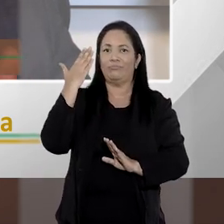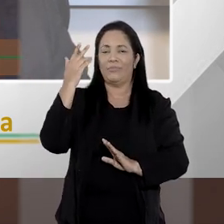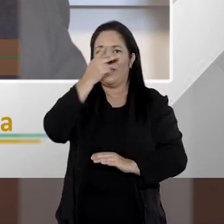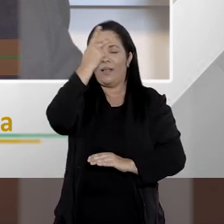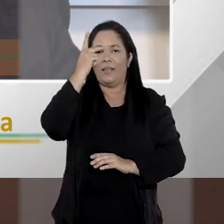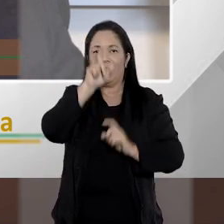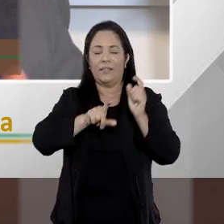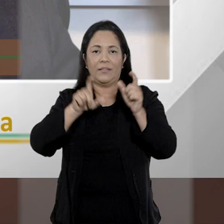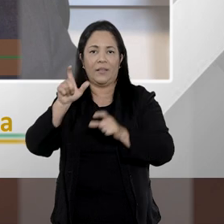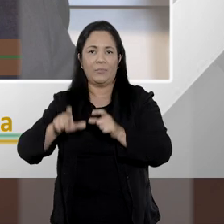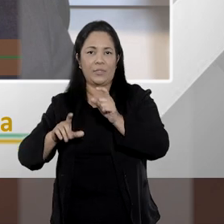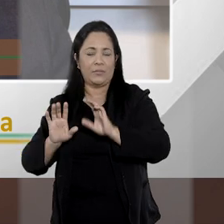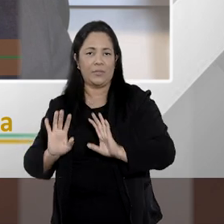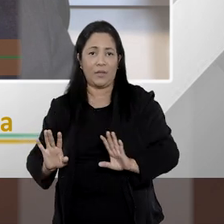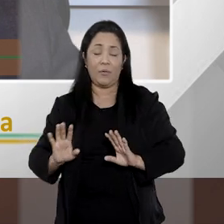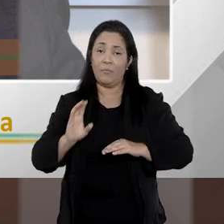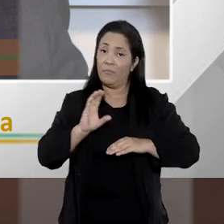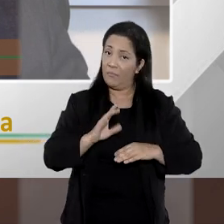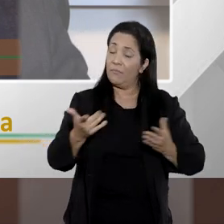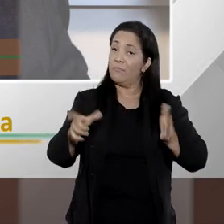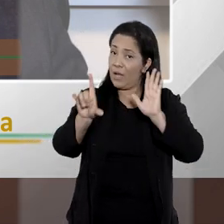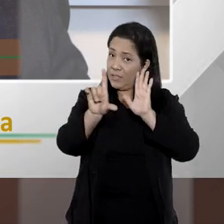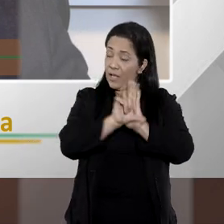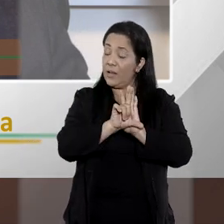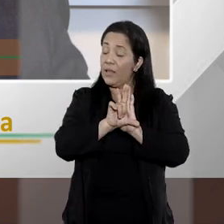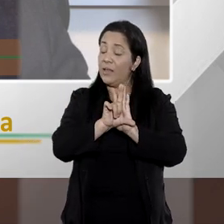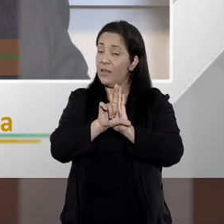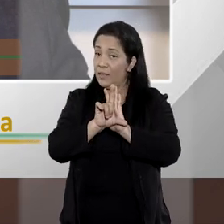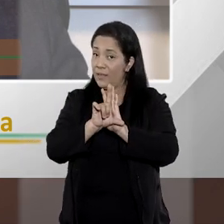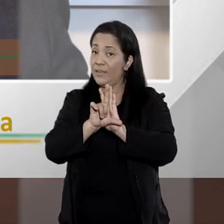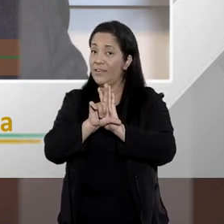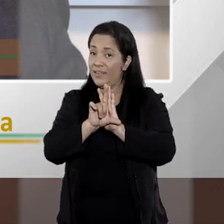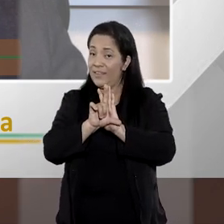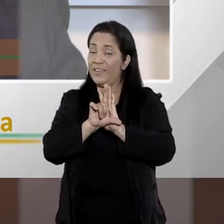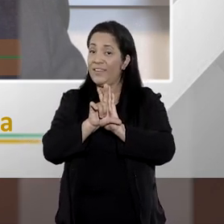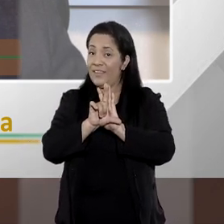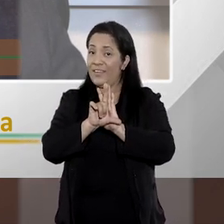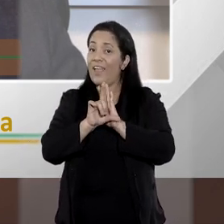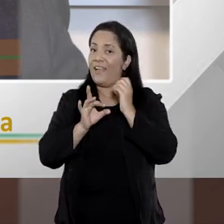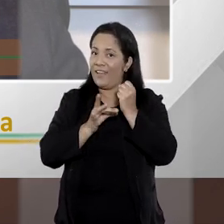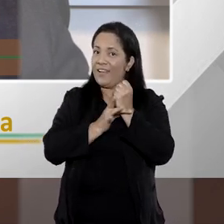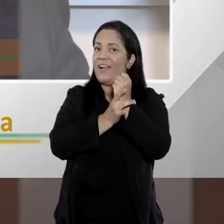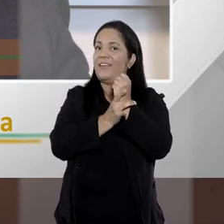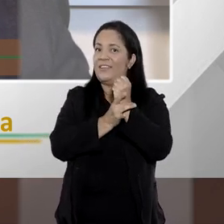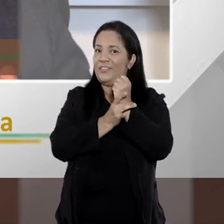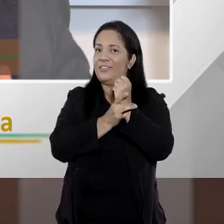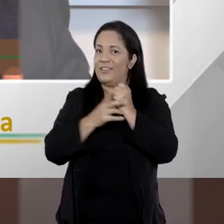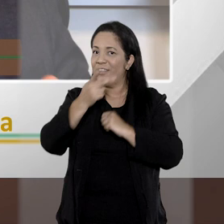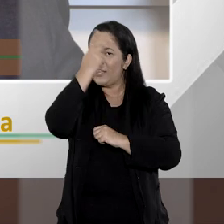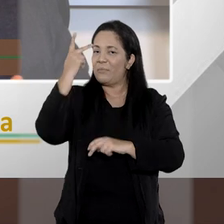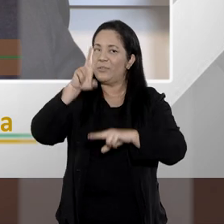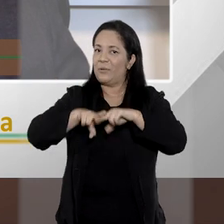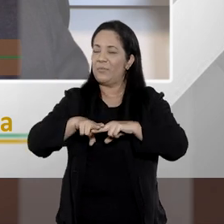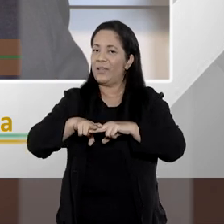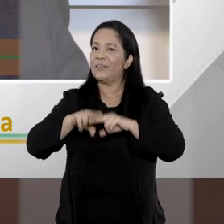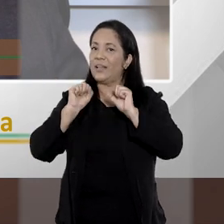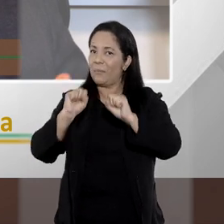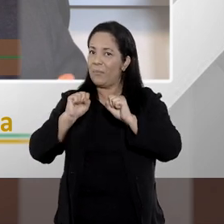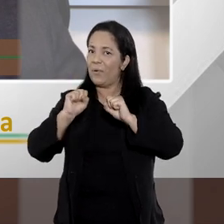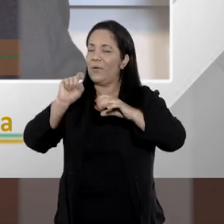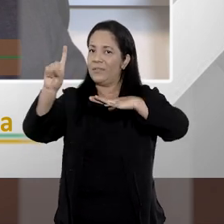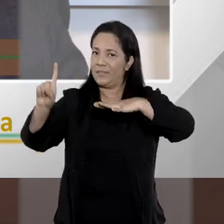missão constitucionalmente e legalmente prevista na lei de execução penal, a ressocialização. Ao longo da